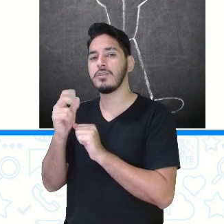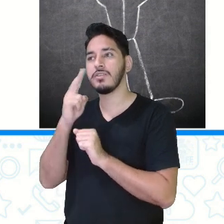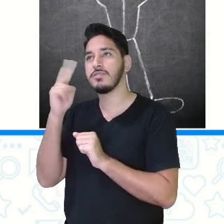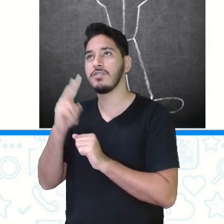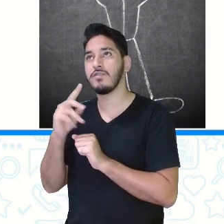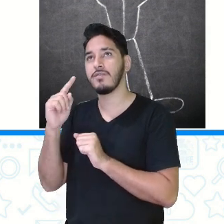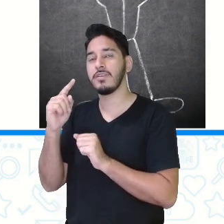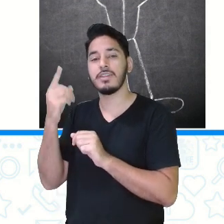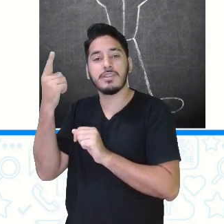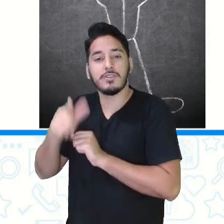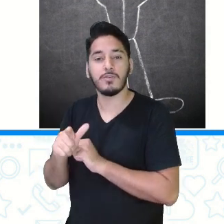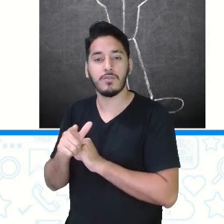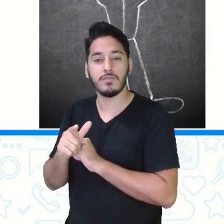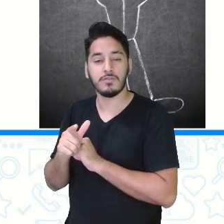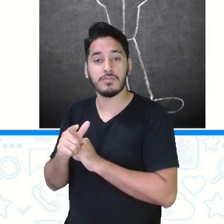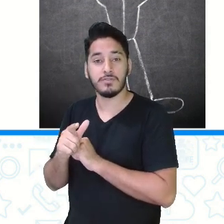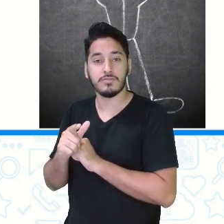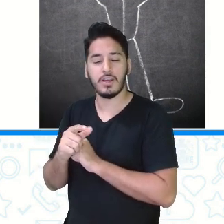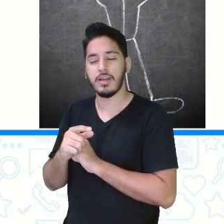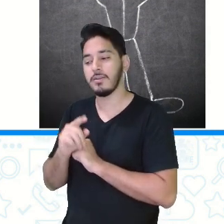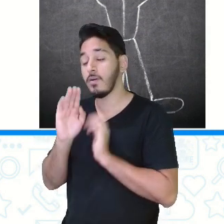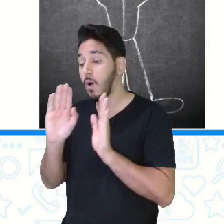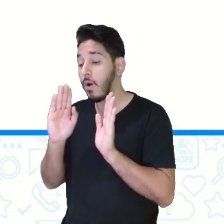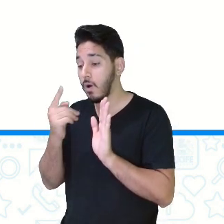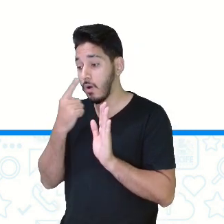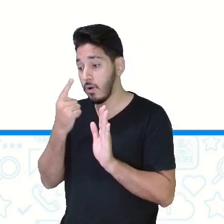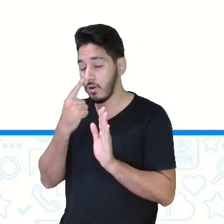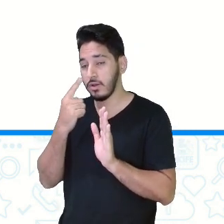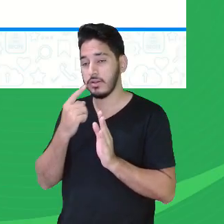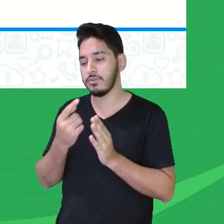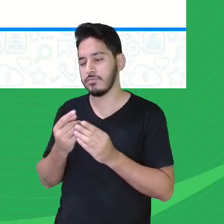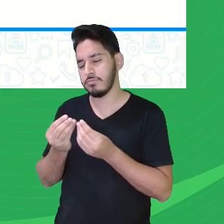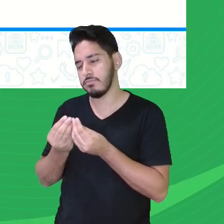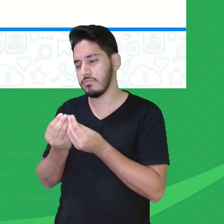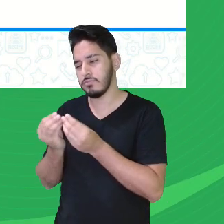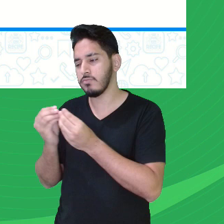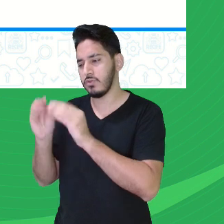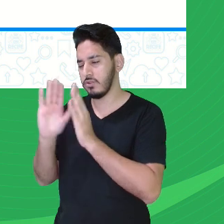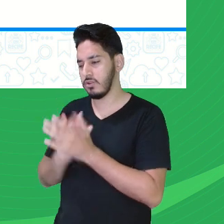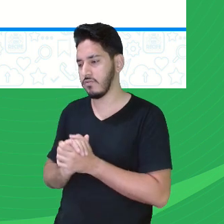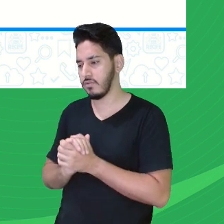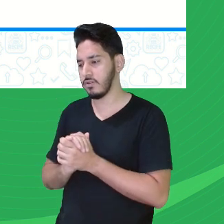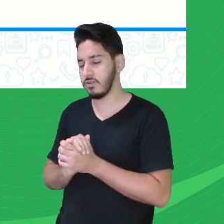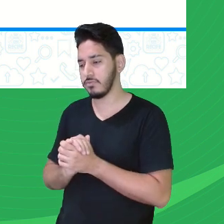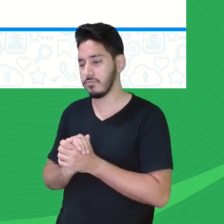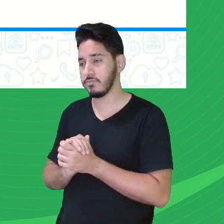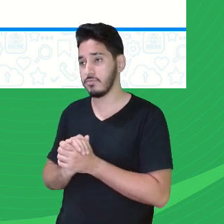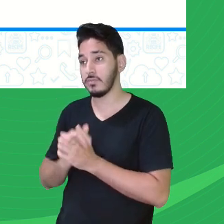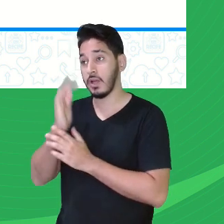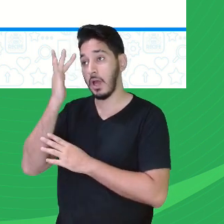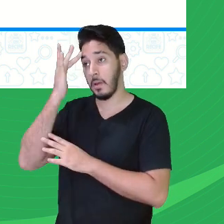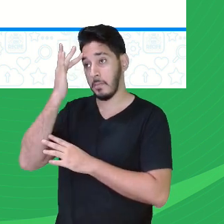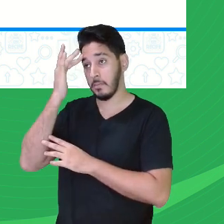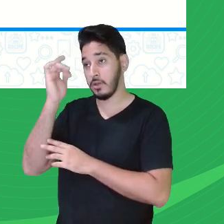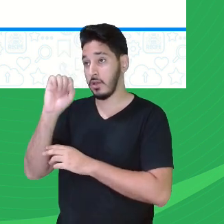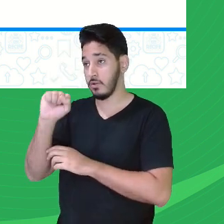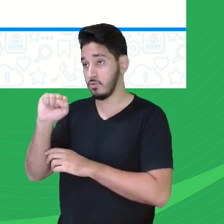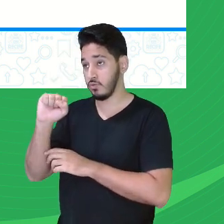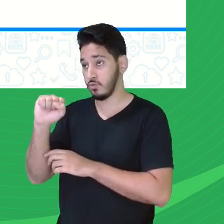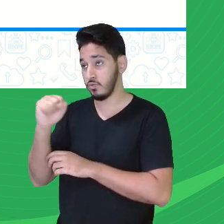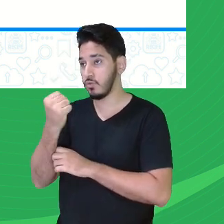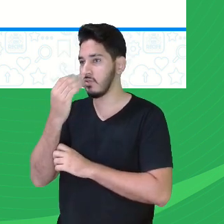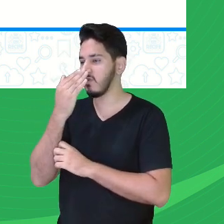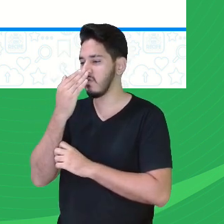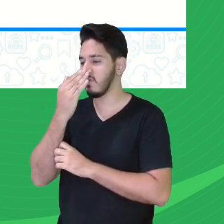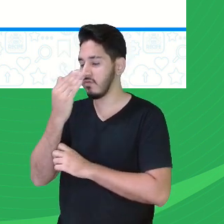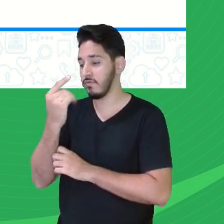todo. Ele propôs com o coração na mão. Amanhã, às 20h, em frente